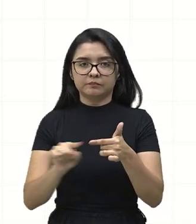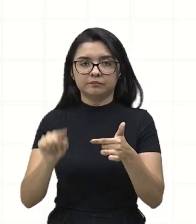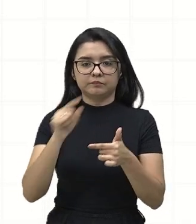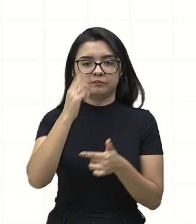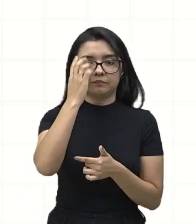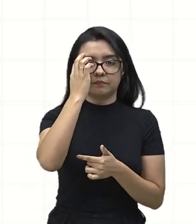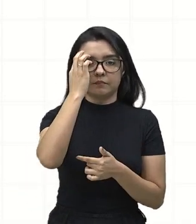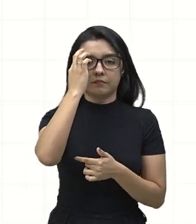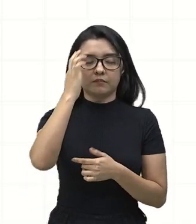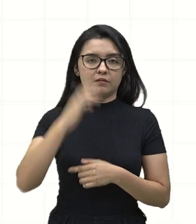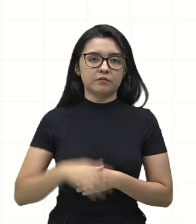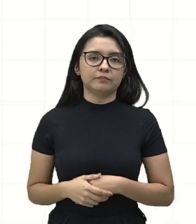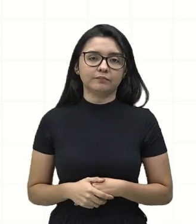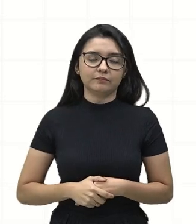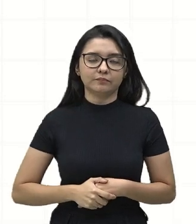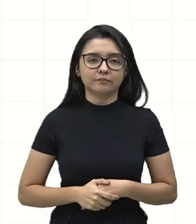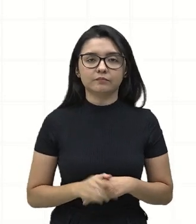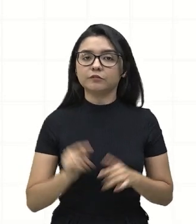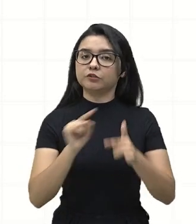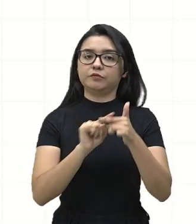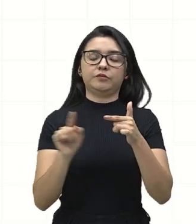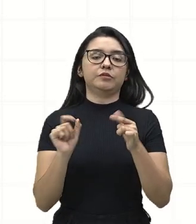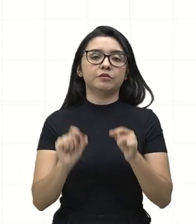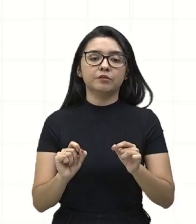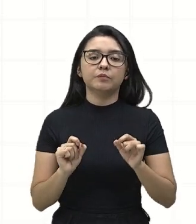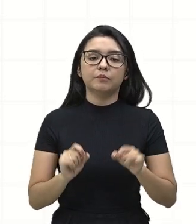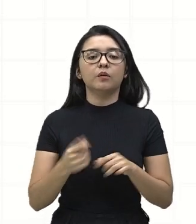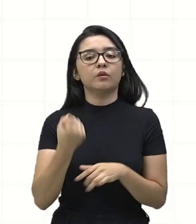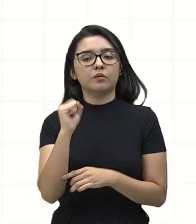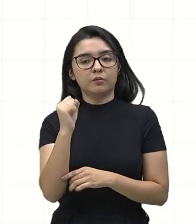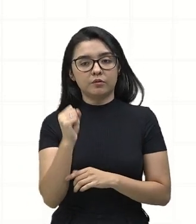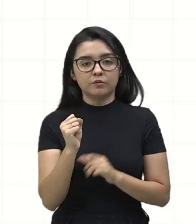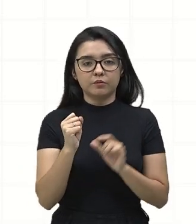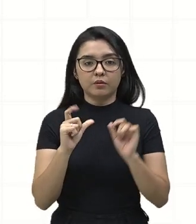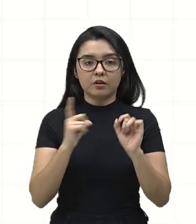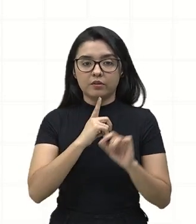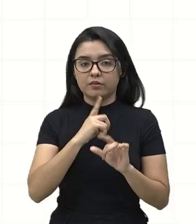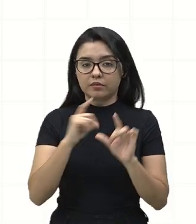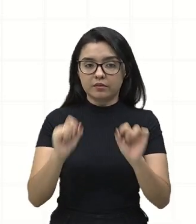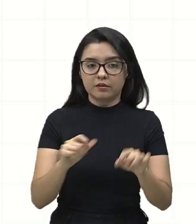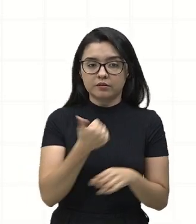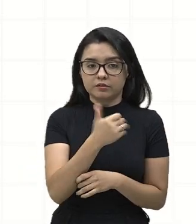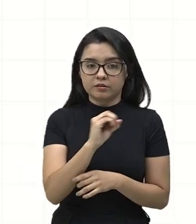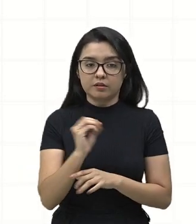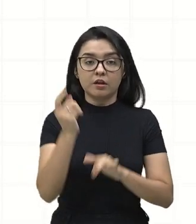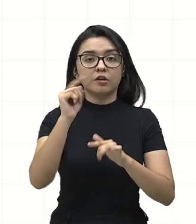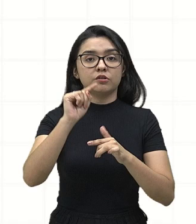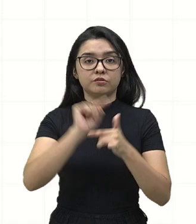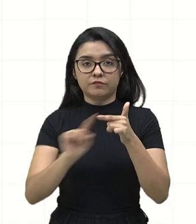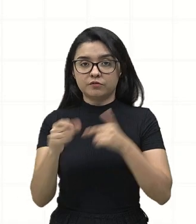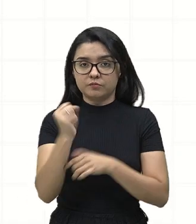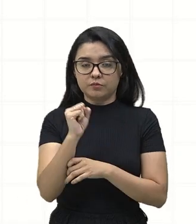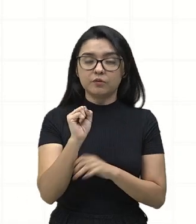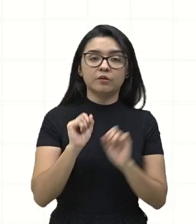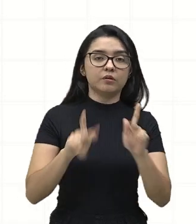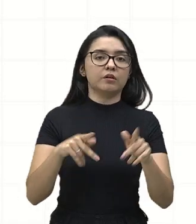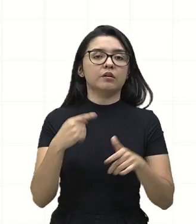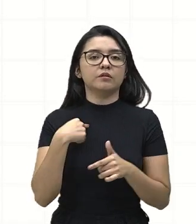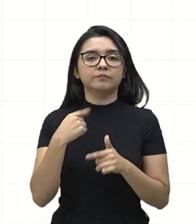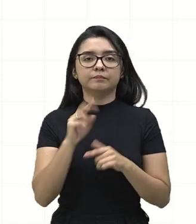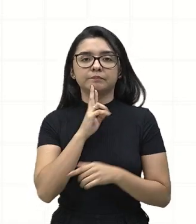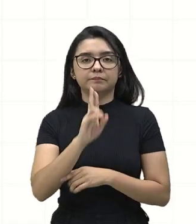1024 dividido por 8. A gente vai ter aqui, 10 dividido por 8,